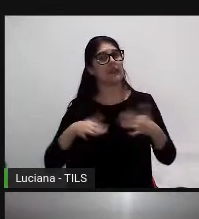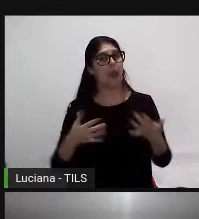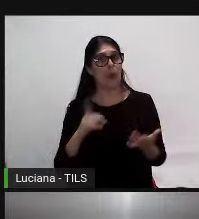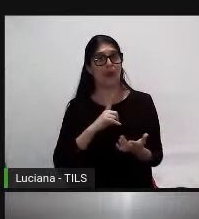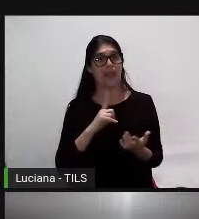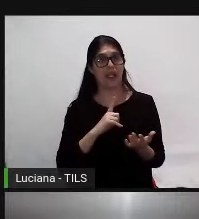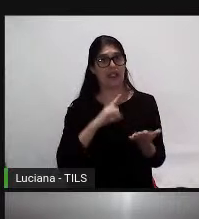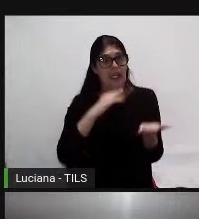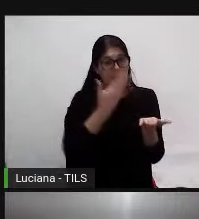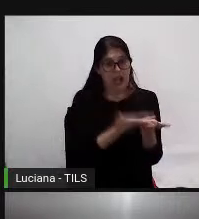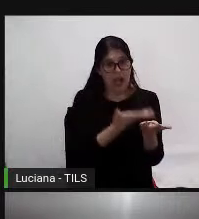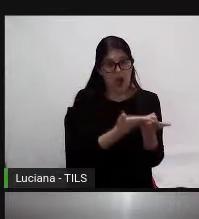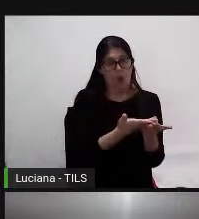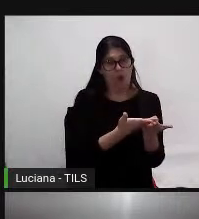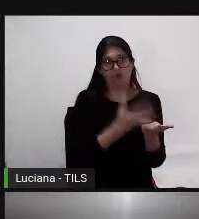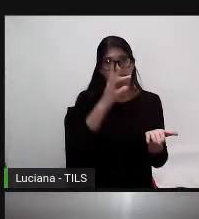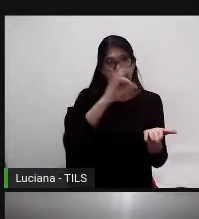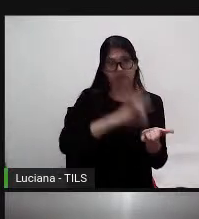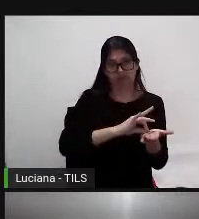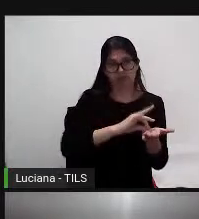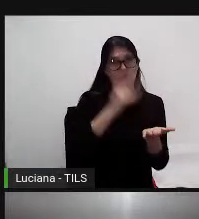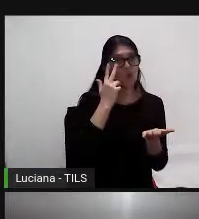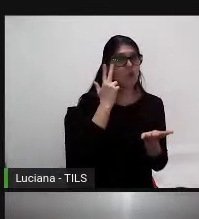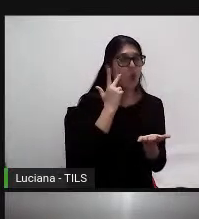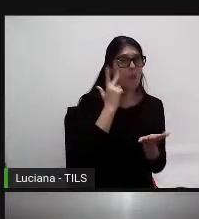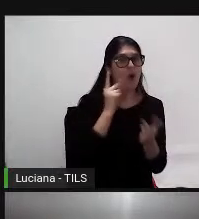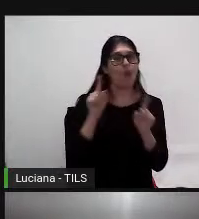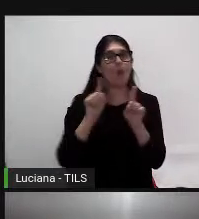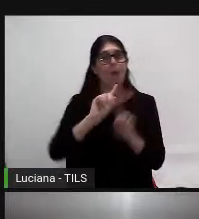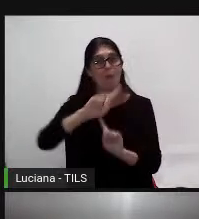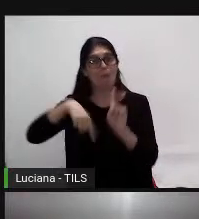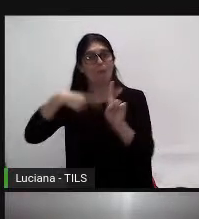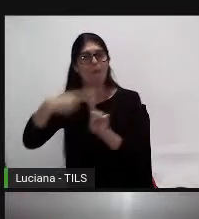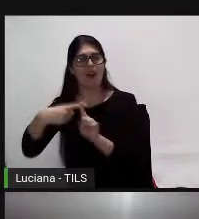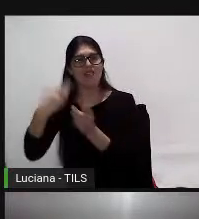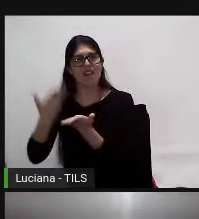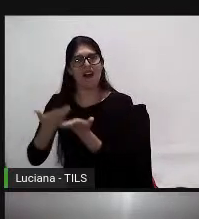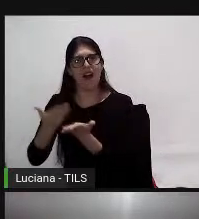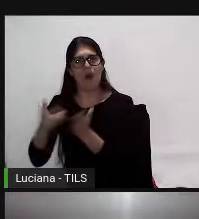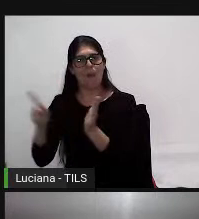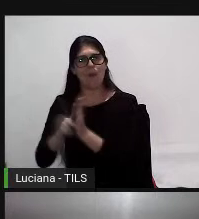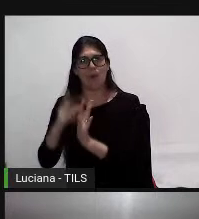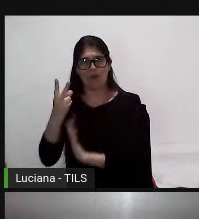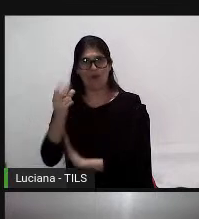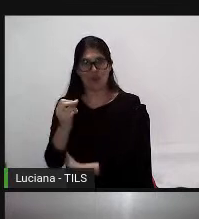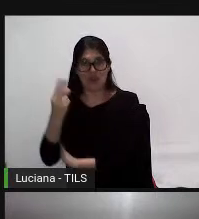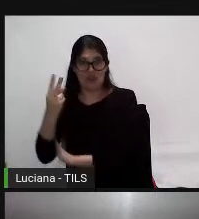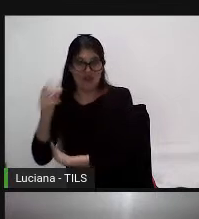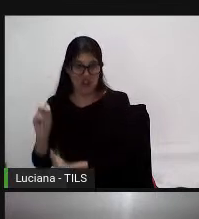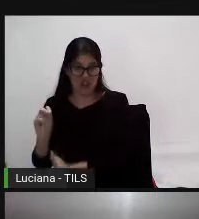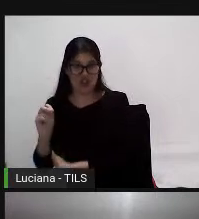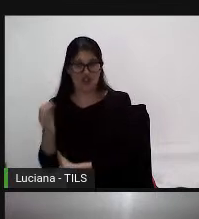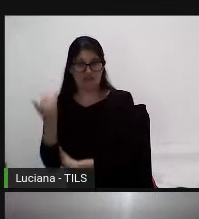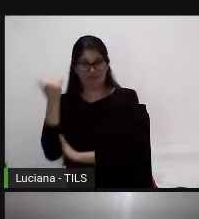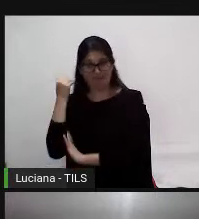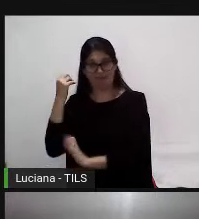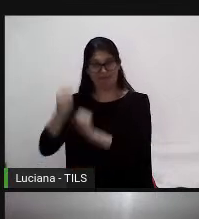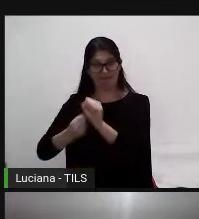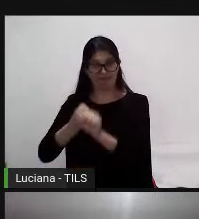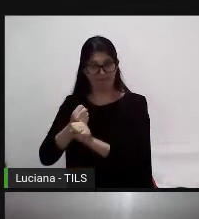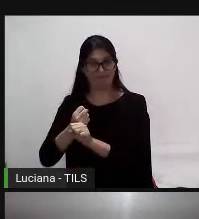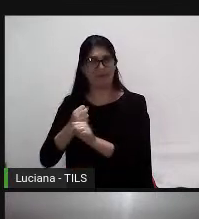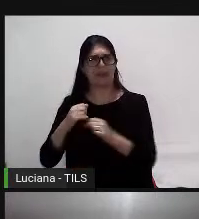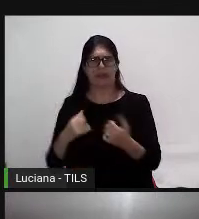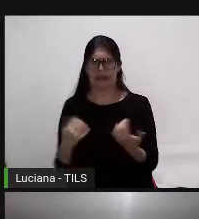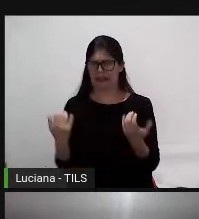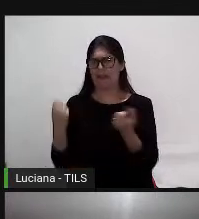aquilo que ficou para trás do ano 2020 do ano anterior. Então, será um pouco mais puxado, mas para